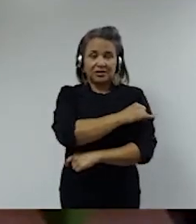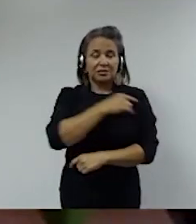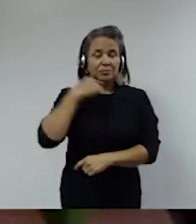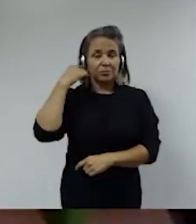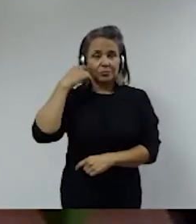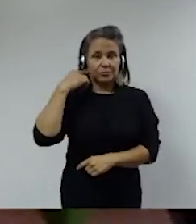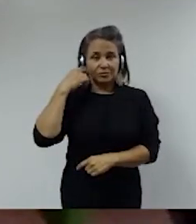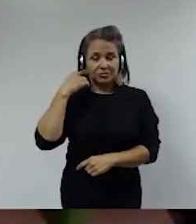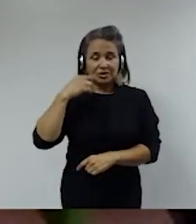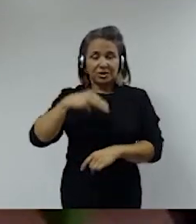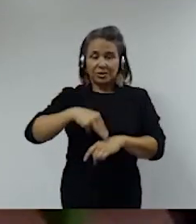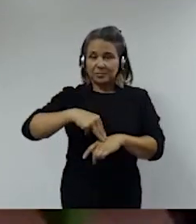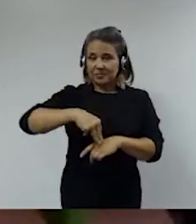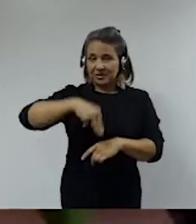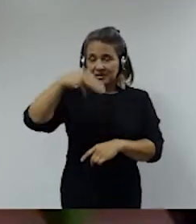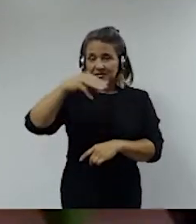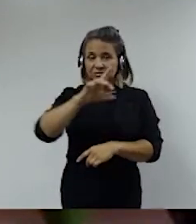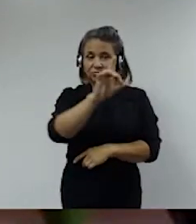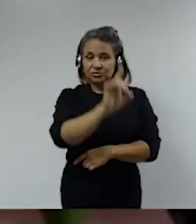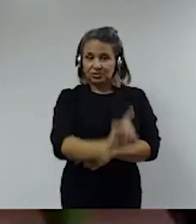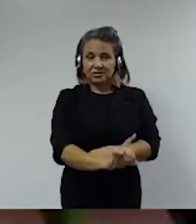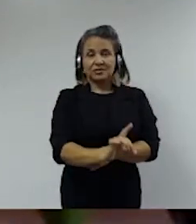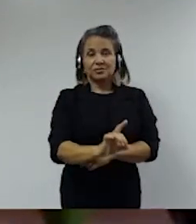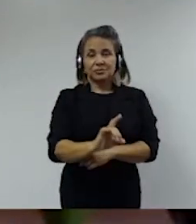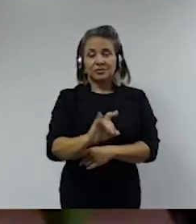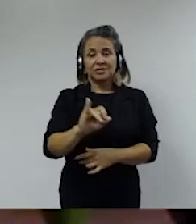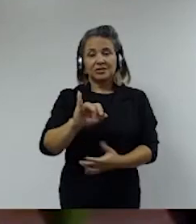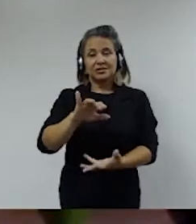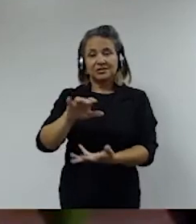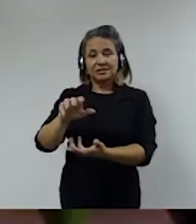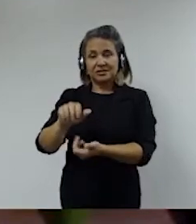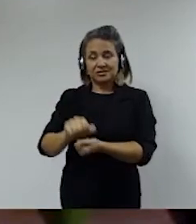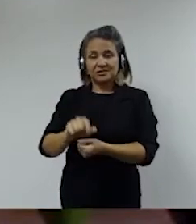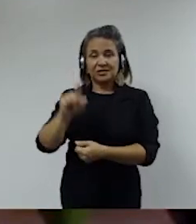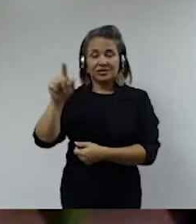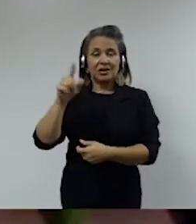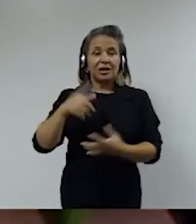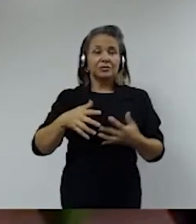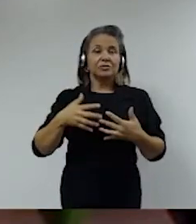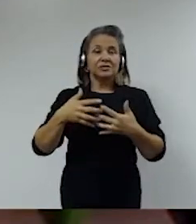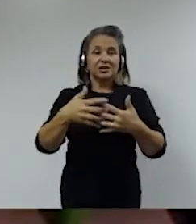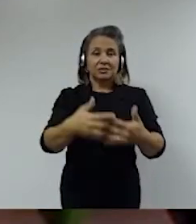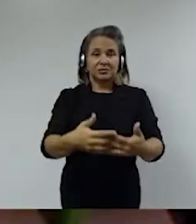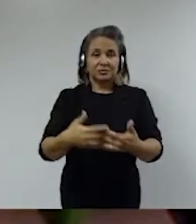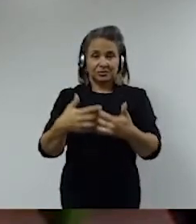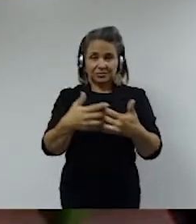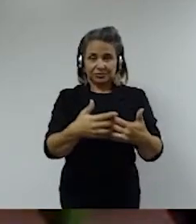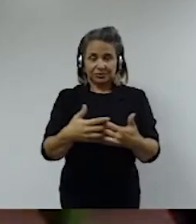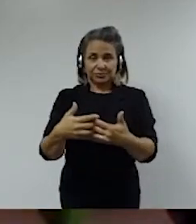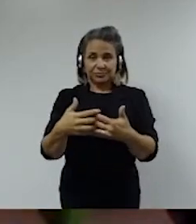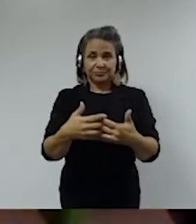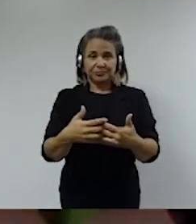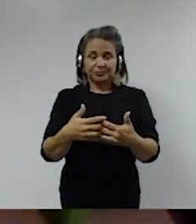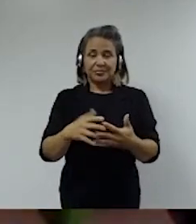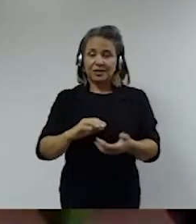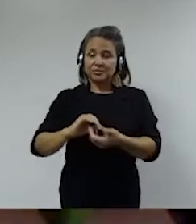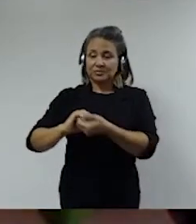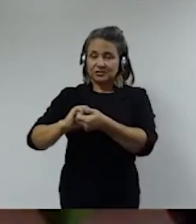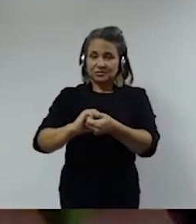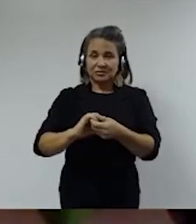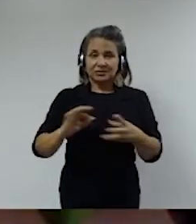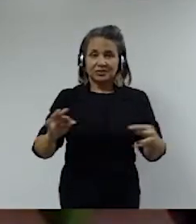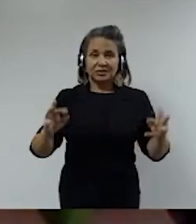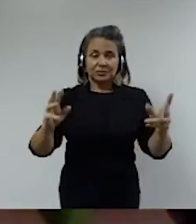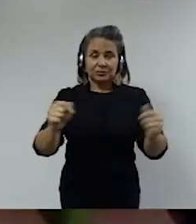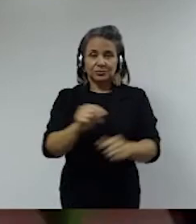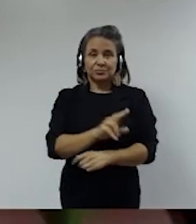é mestre em Direito Internacional pela Universidade de Connecticut, nos Estados Unidos. Eu saúdo a